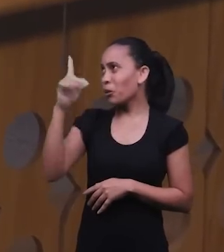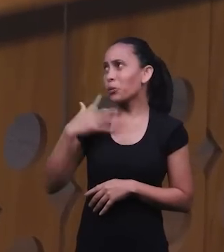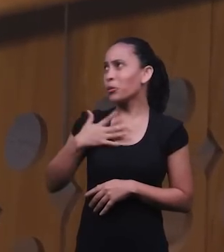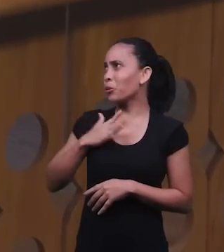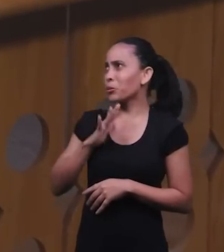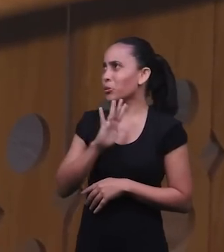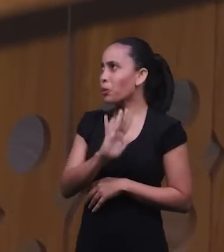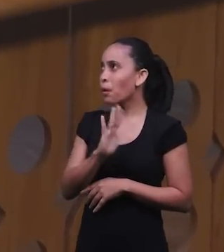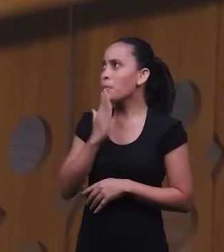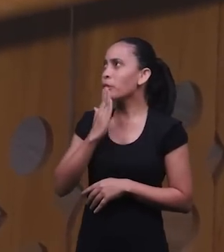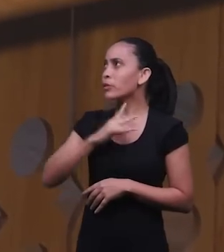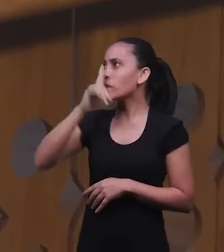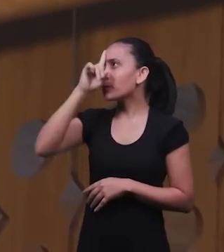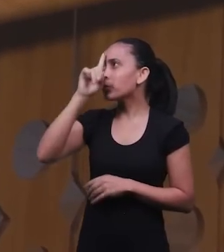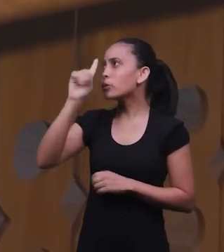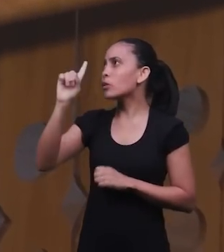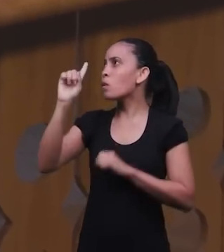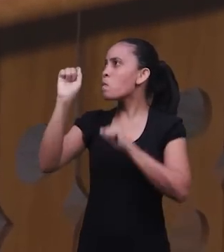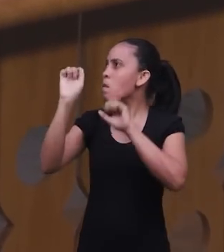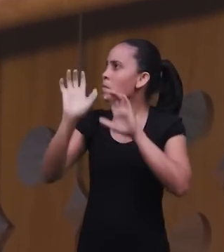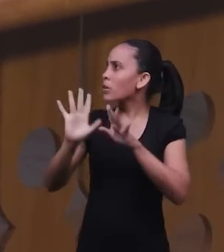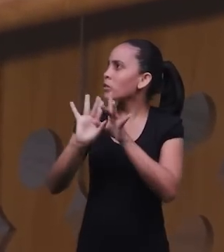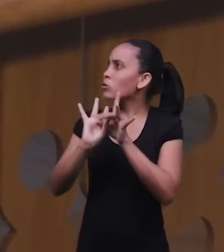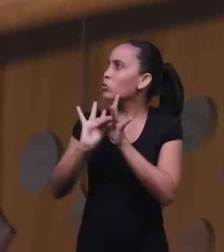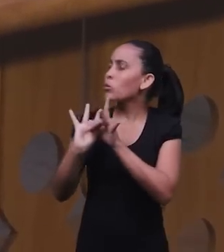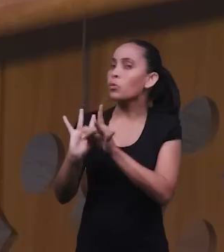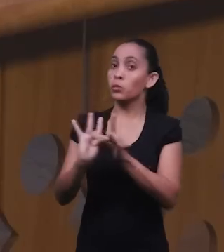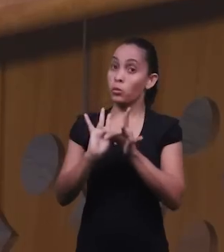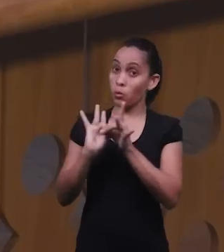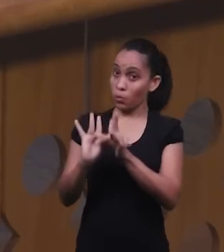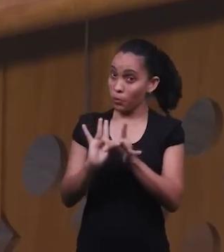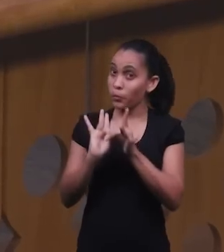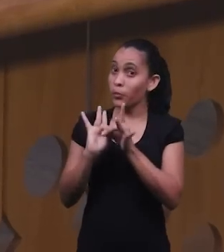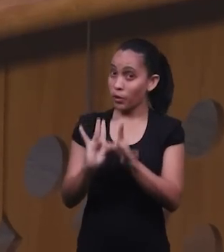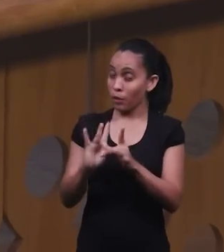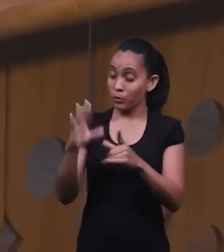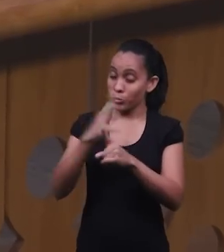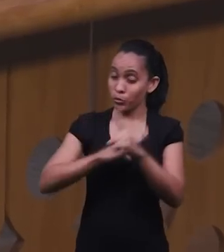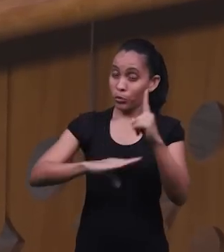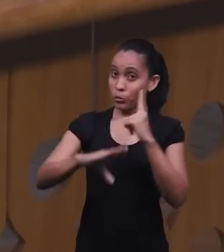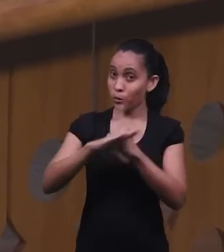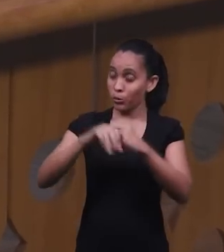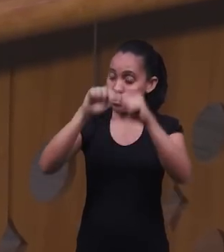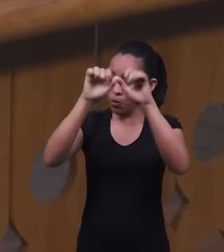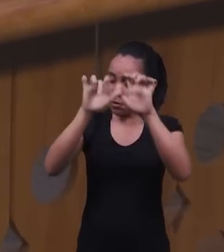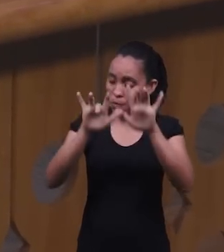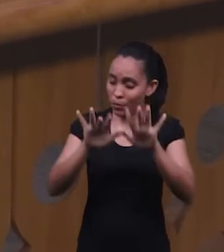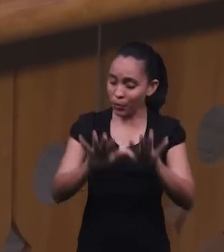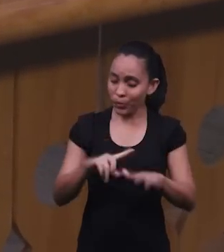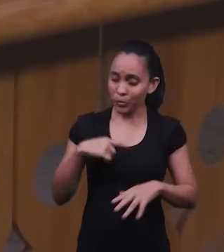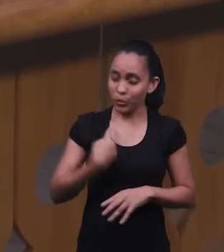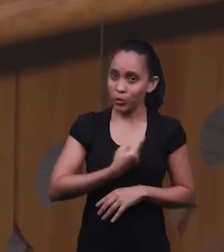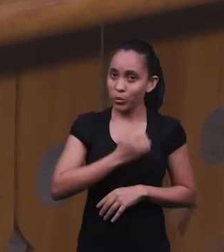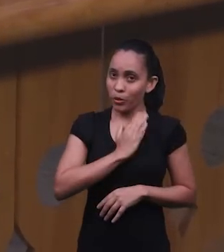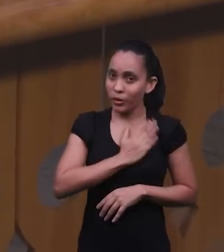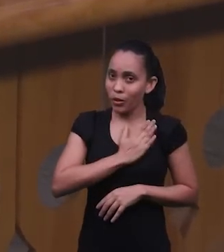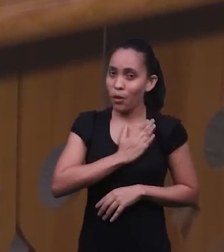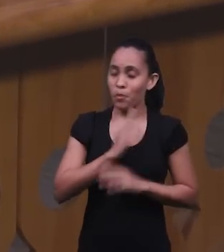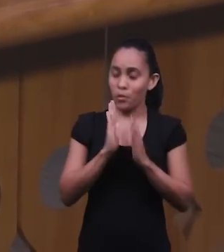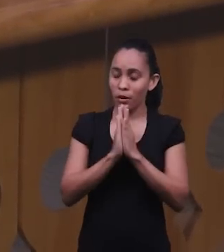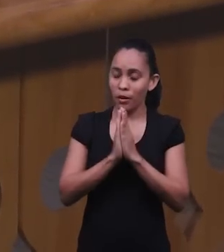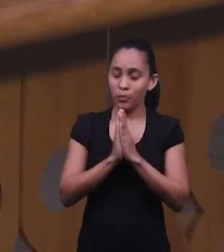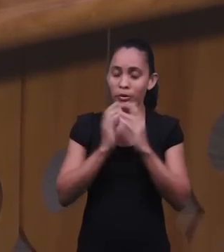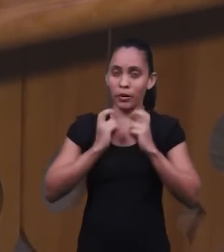Teu Espírito, e pedimos uma plena comunhão neste culto e uma bênção de edificação.